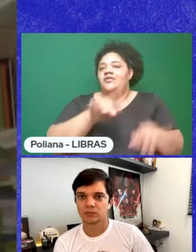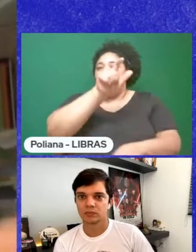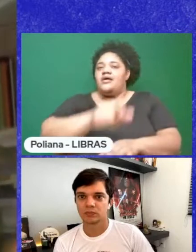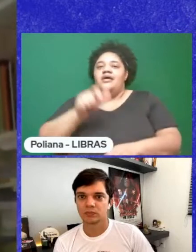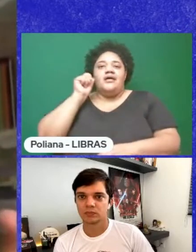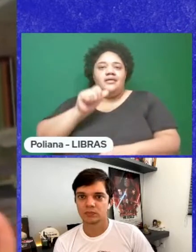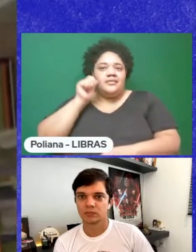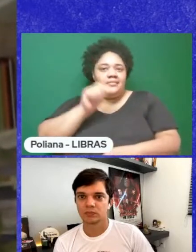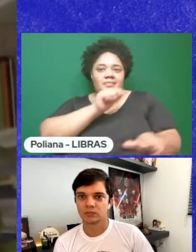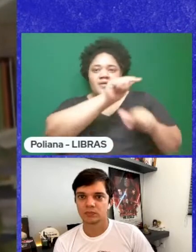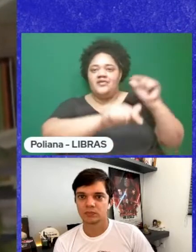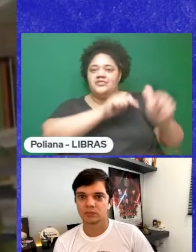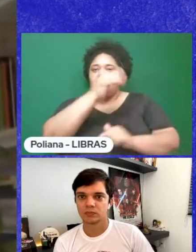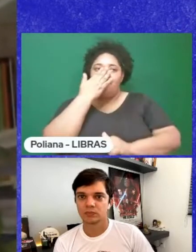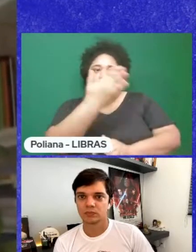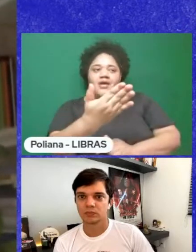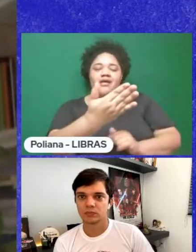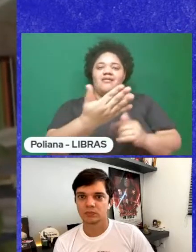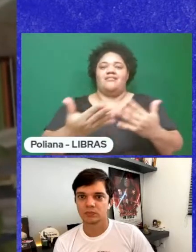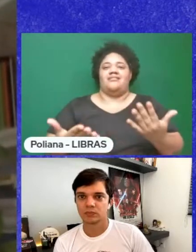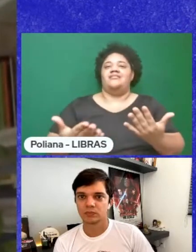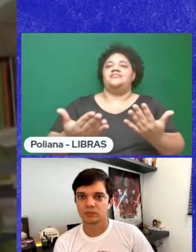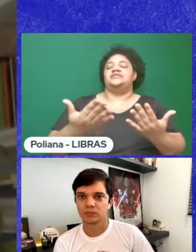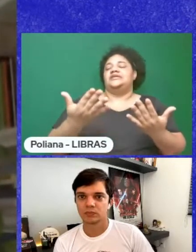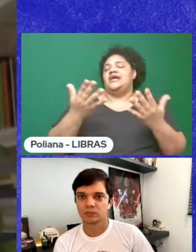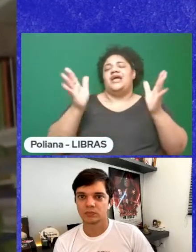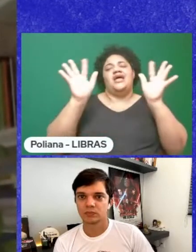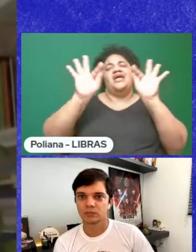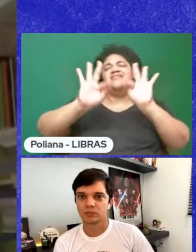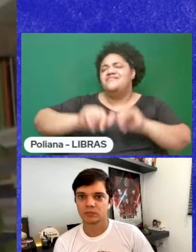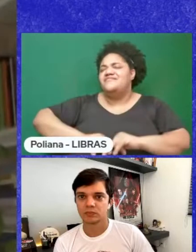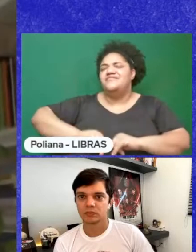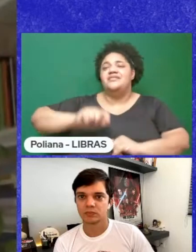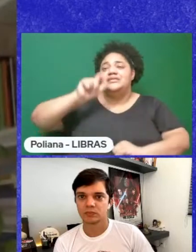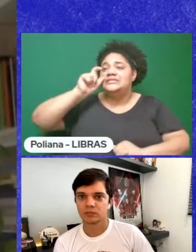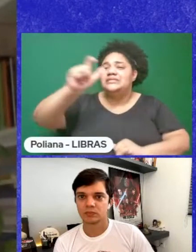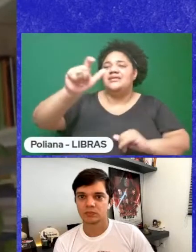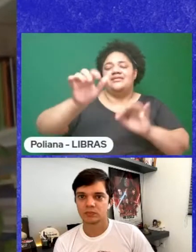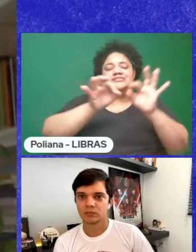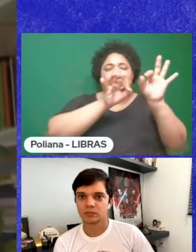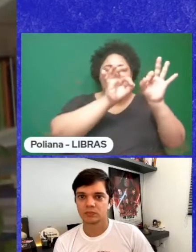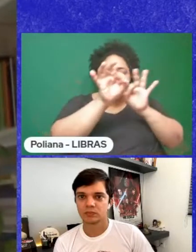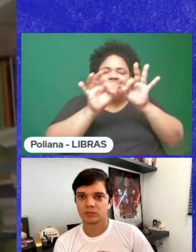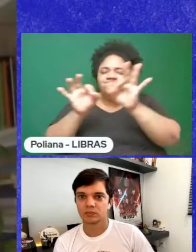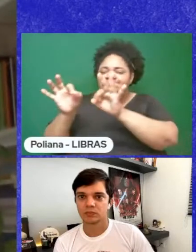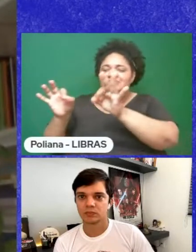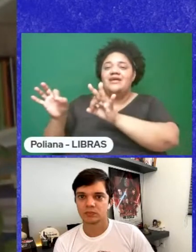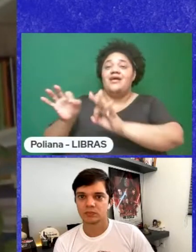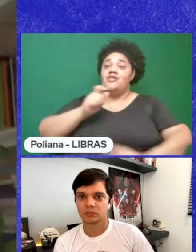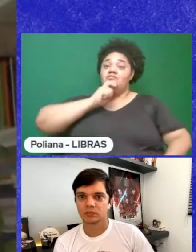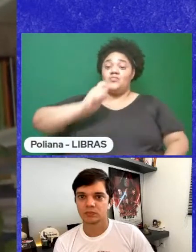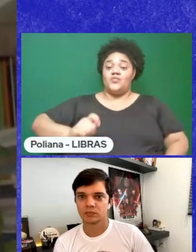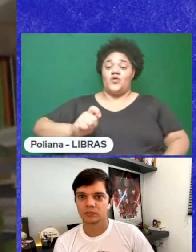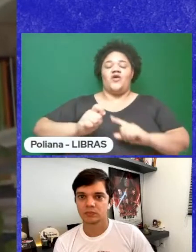que trabalha na frente dele também. Enfim, é muito interessante como você constrói também essa narrativa. E o bode é muito isso, né? O bode ver filme de terror